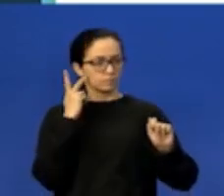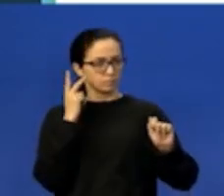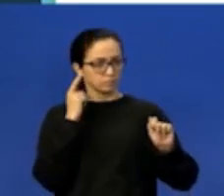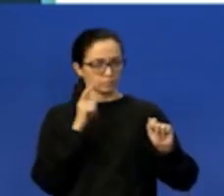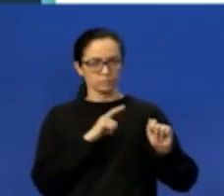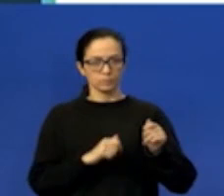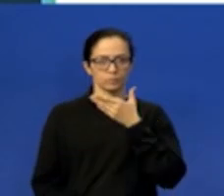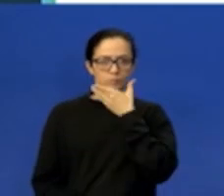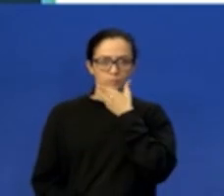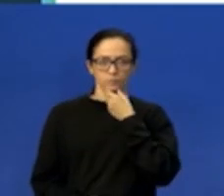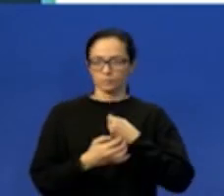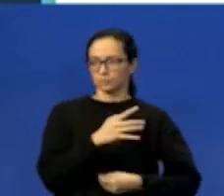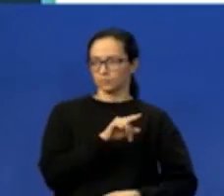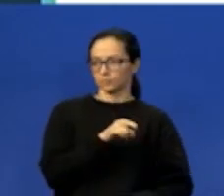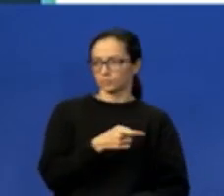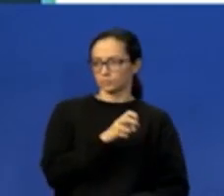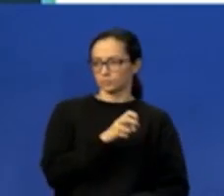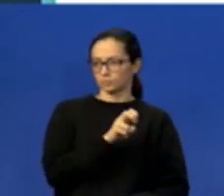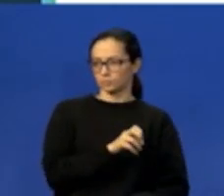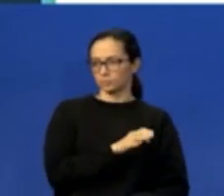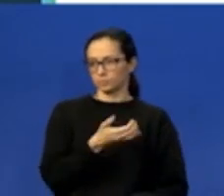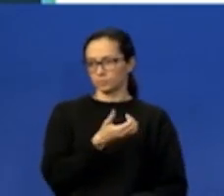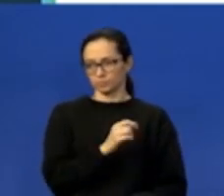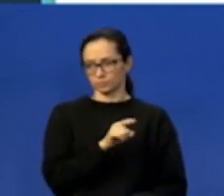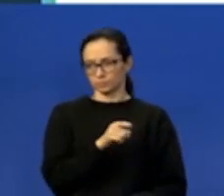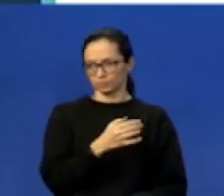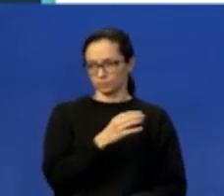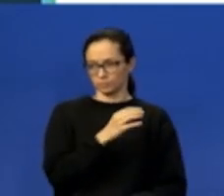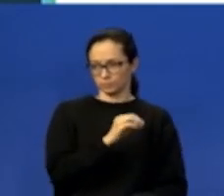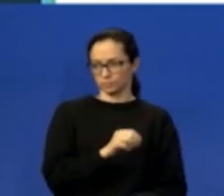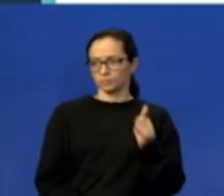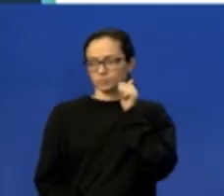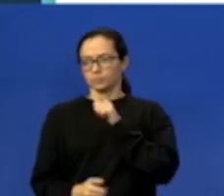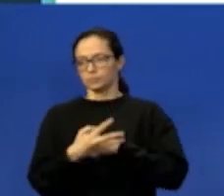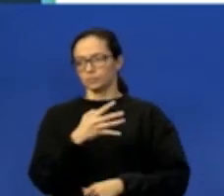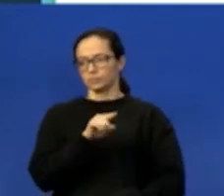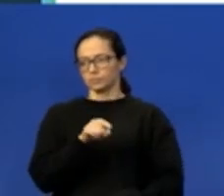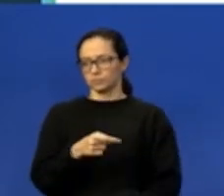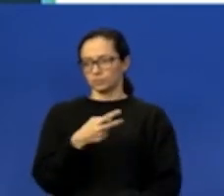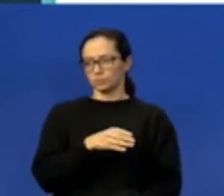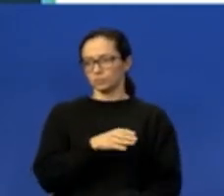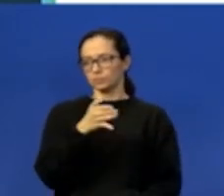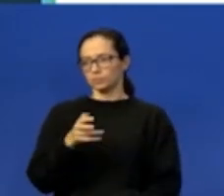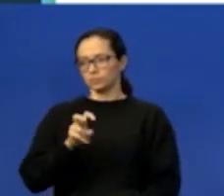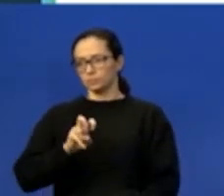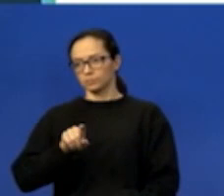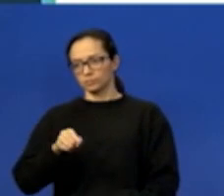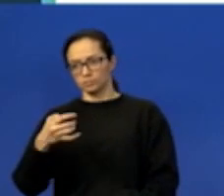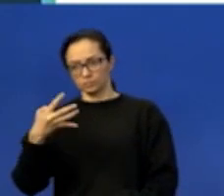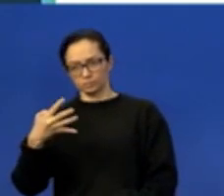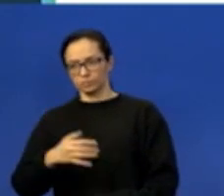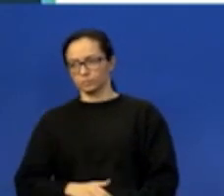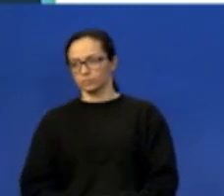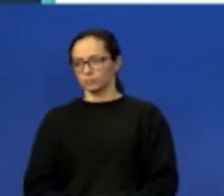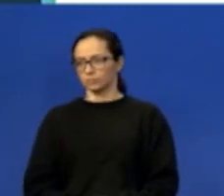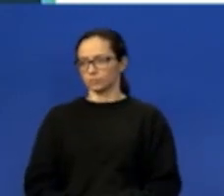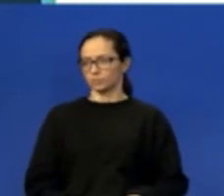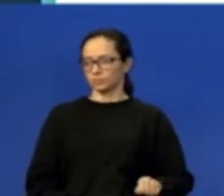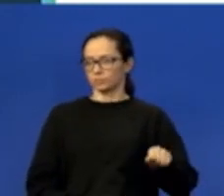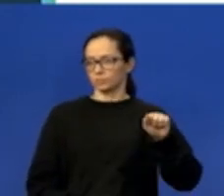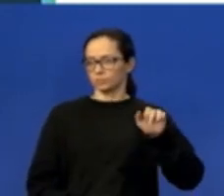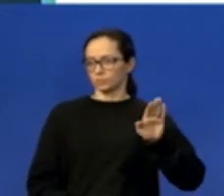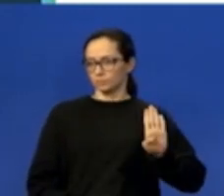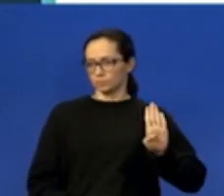varia entre 4,5 a 6 milhões, nas mulheres de 4,2 a 5,4 milhões. Letra A, né? Então, os